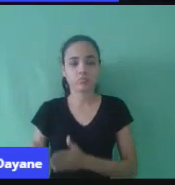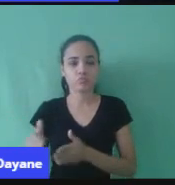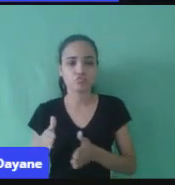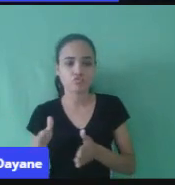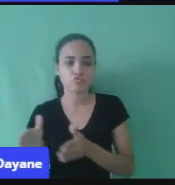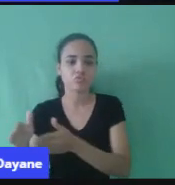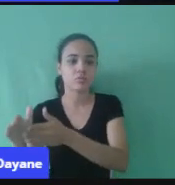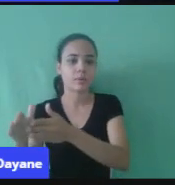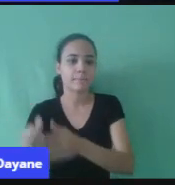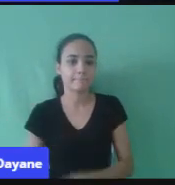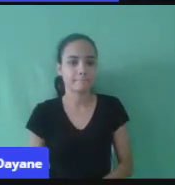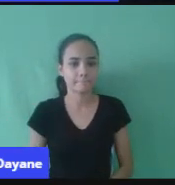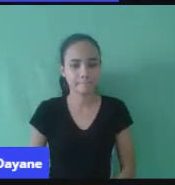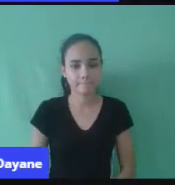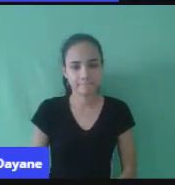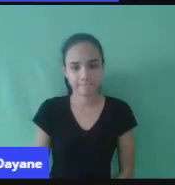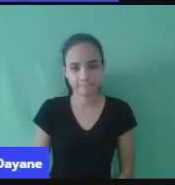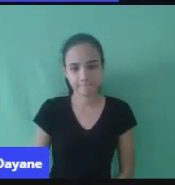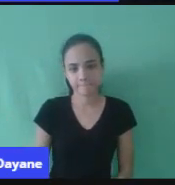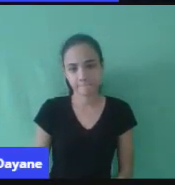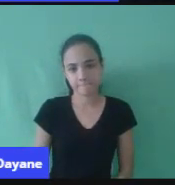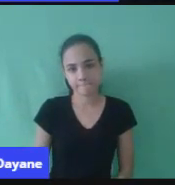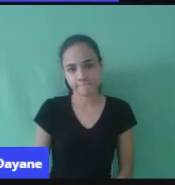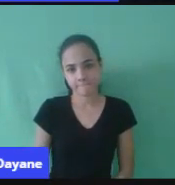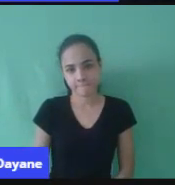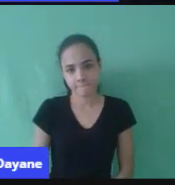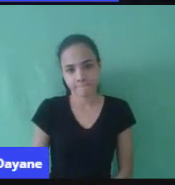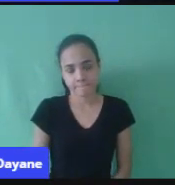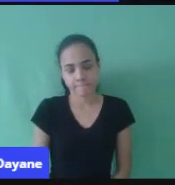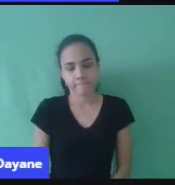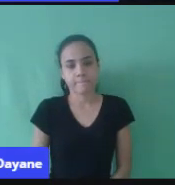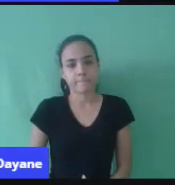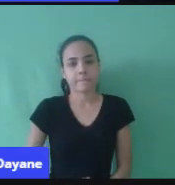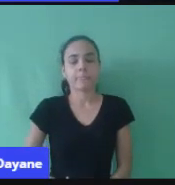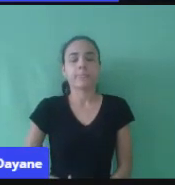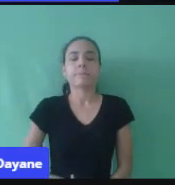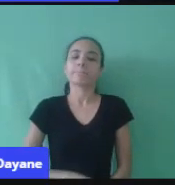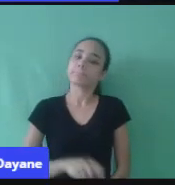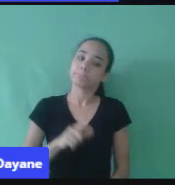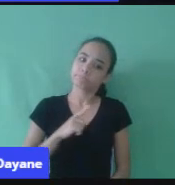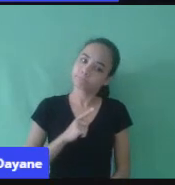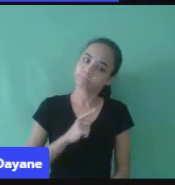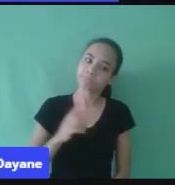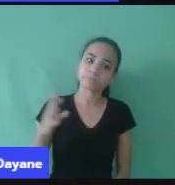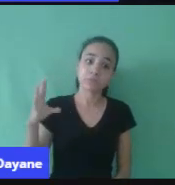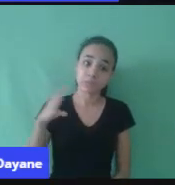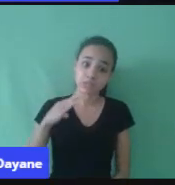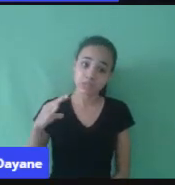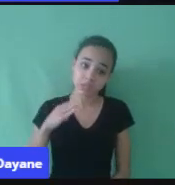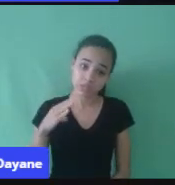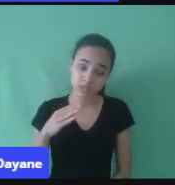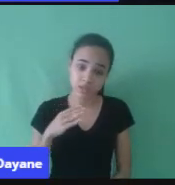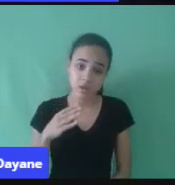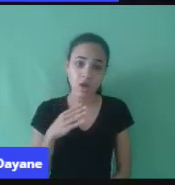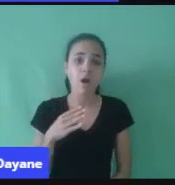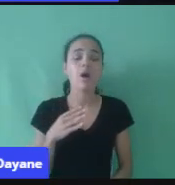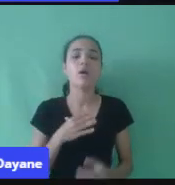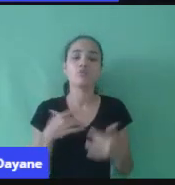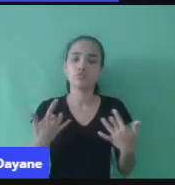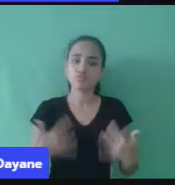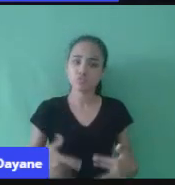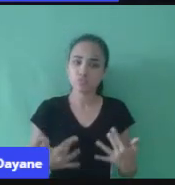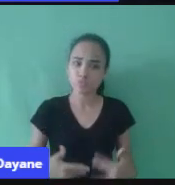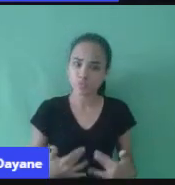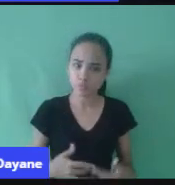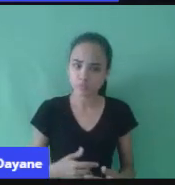Aí a gente vem a se ver a riqueza da nossa cidade. Nós temos basicamente 33 córregos que estão